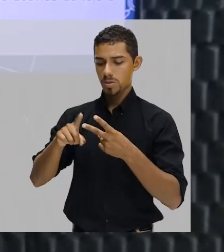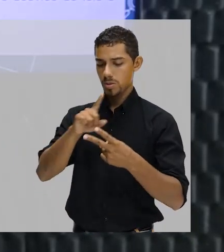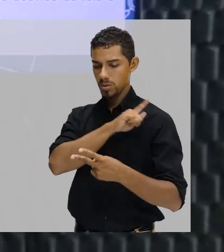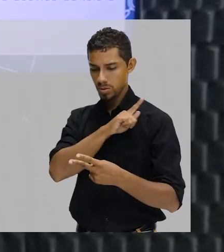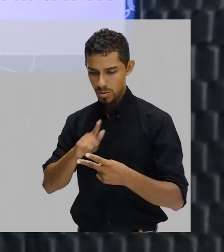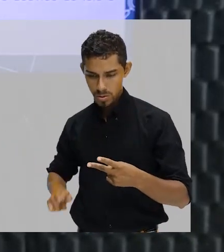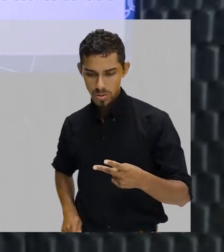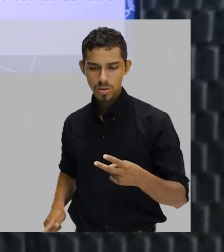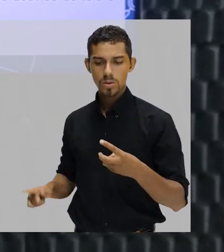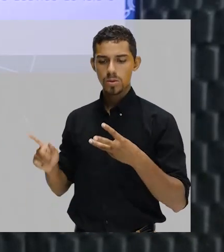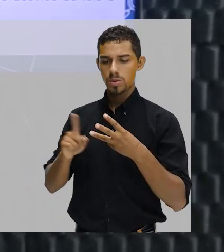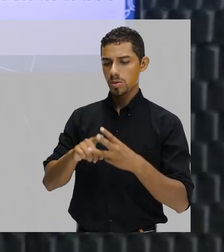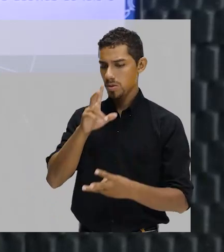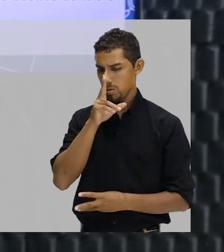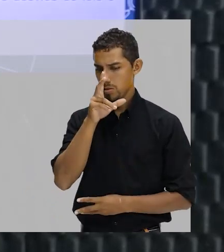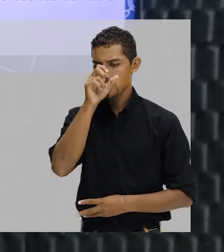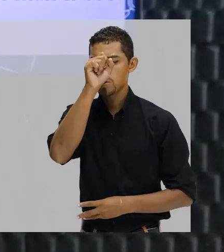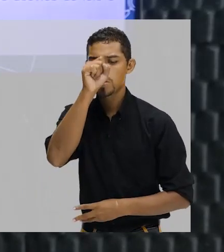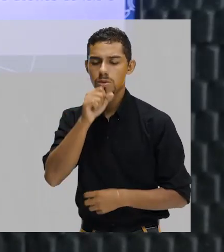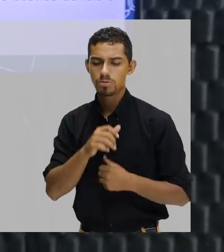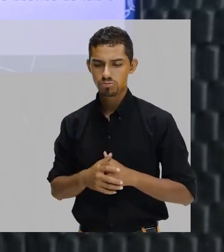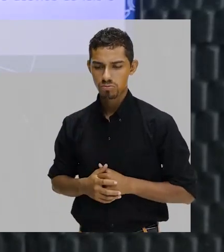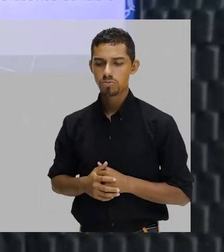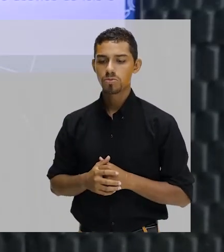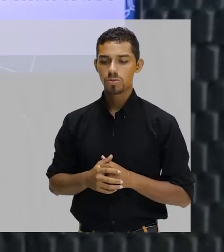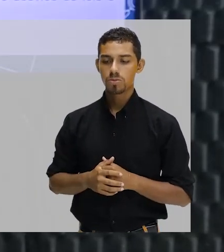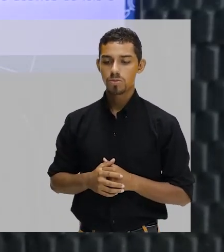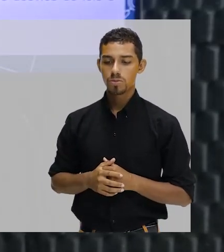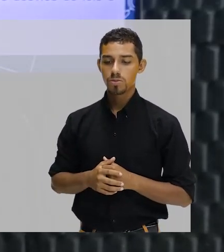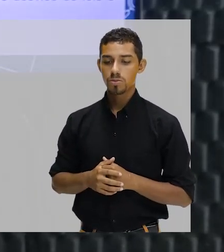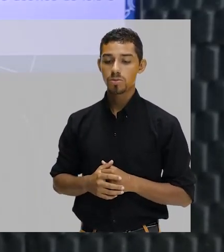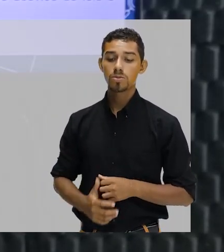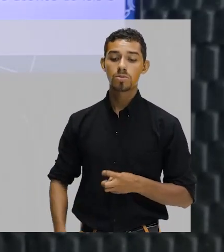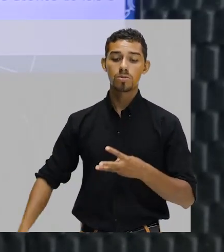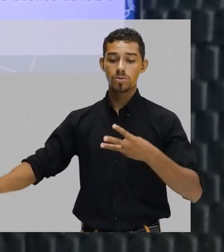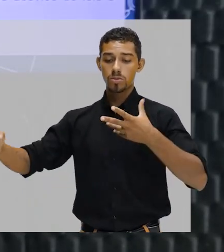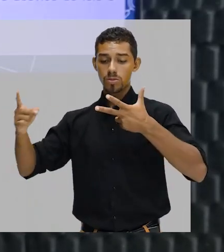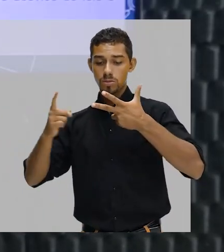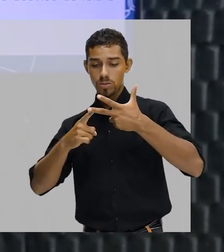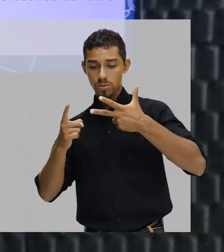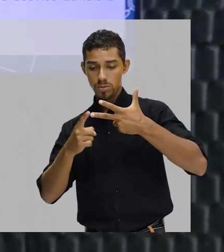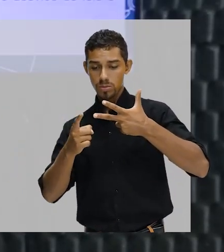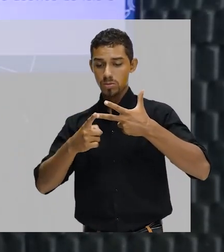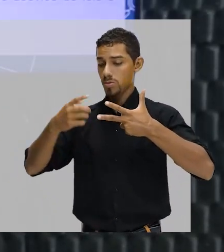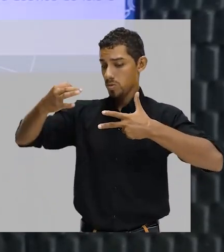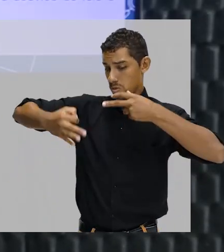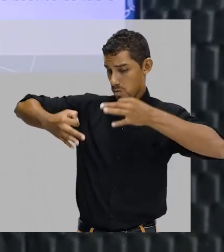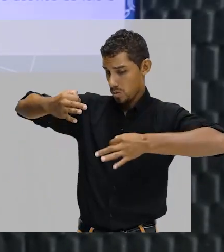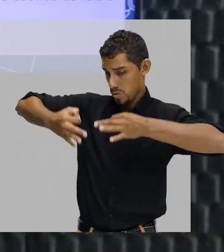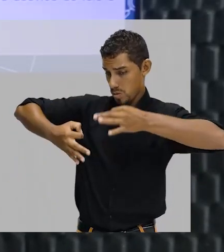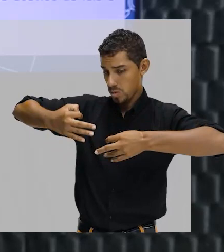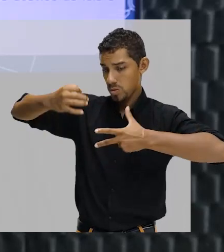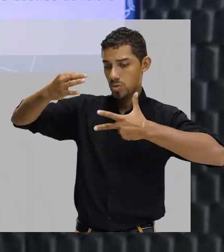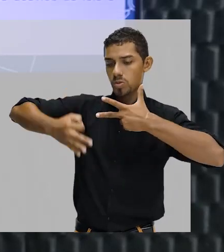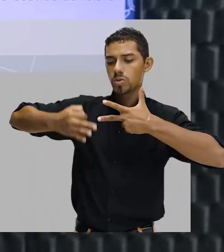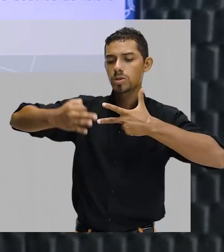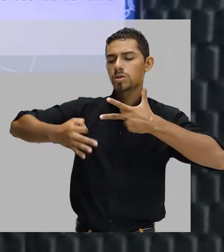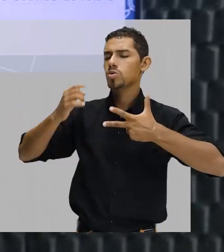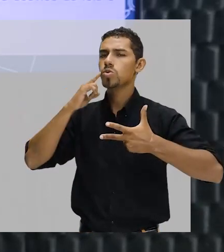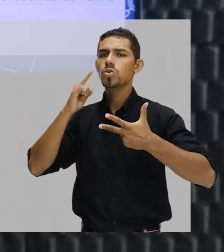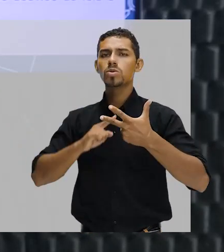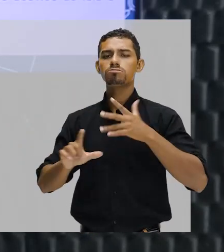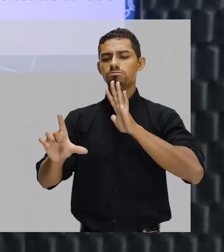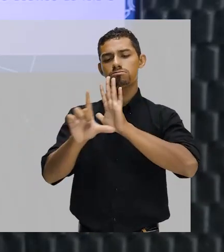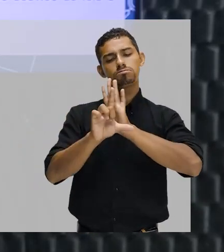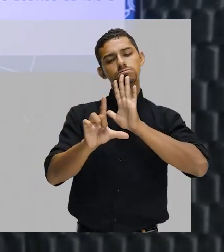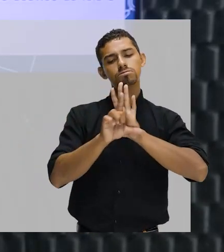governadores, tá certo? Tem esse poder ali de execução, o próprio nome já diz. E o terceiro poder é o poder judiciário, que vai julgar os desvios de